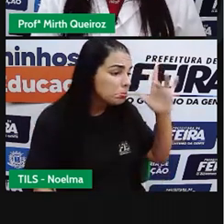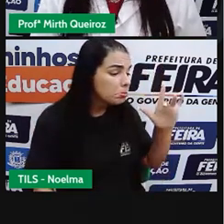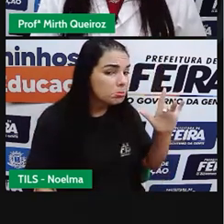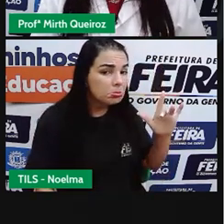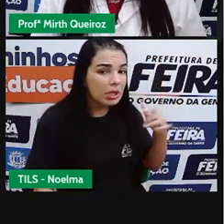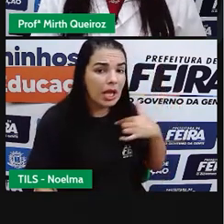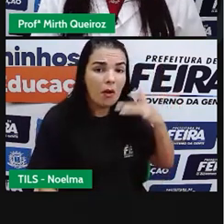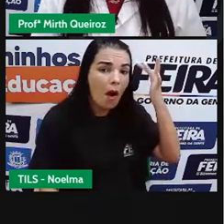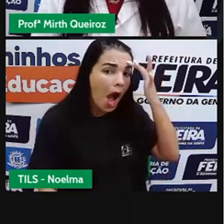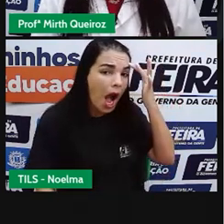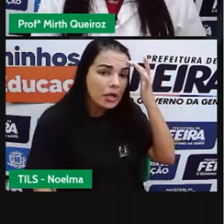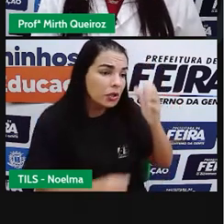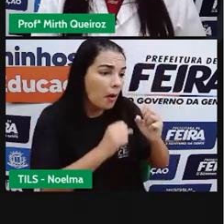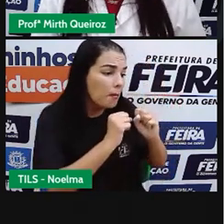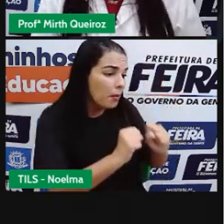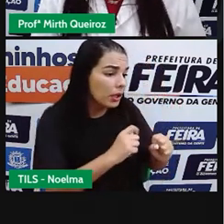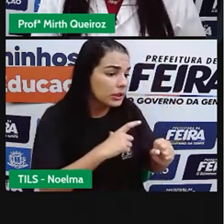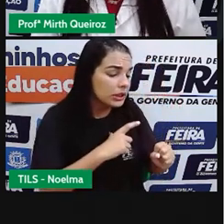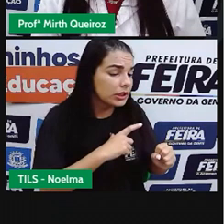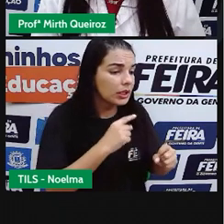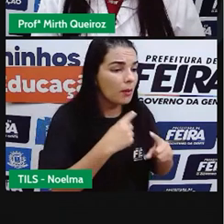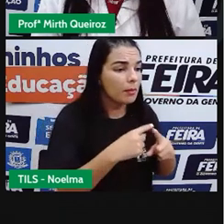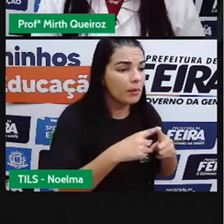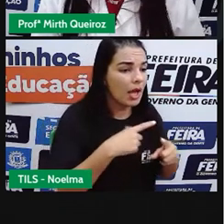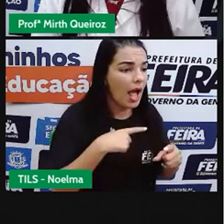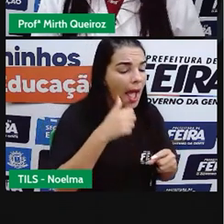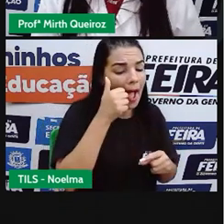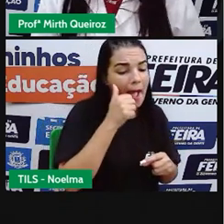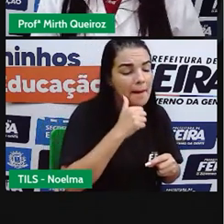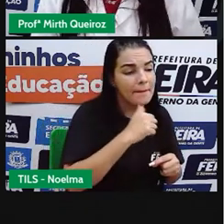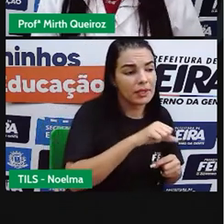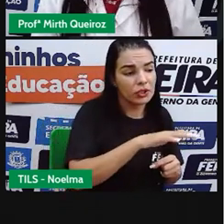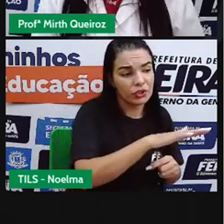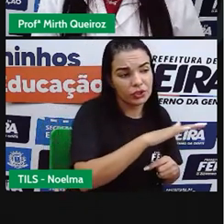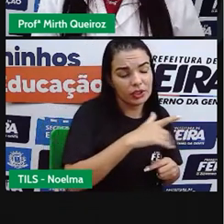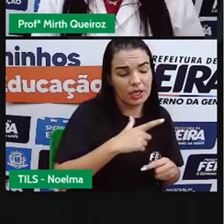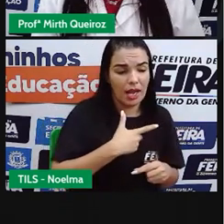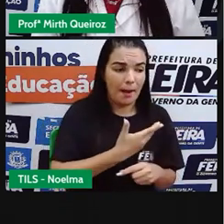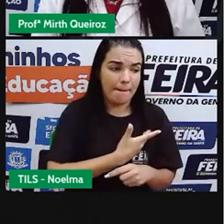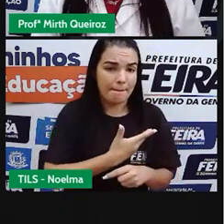sei. Acho que pode ter sido por causa da menina que a amar.